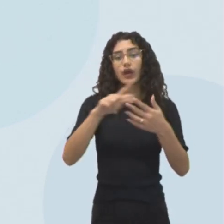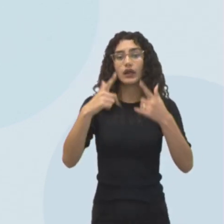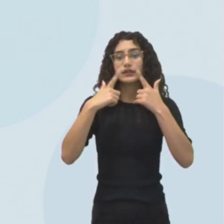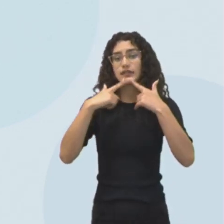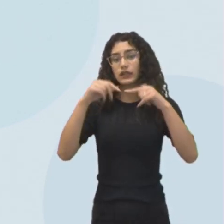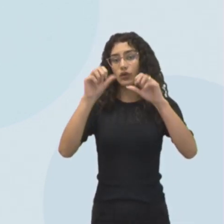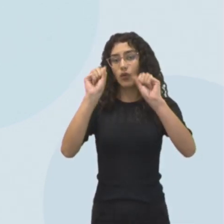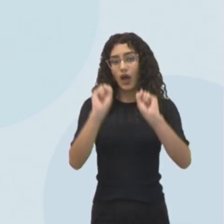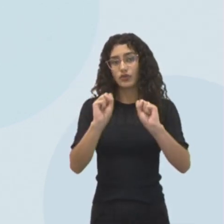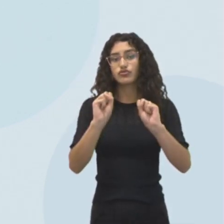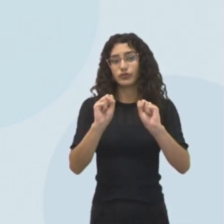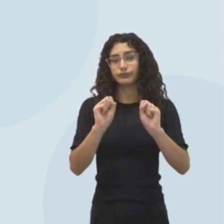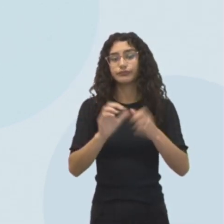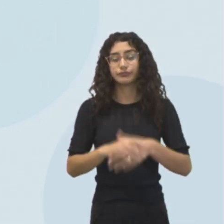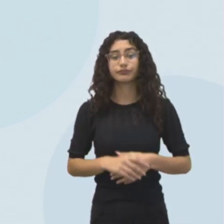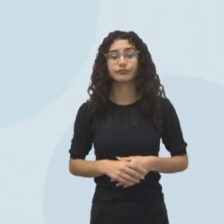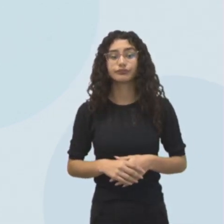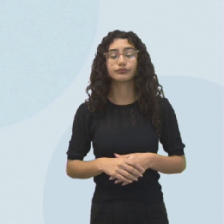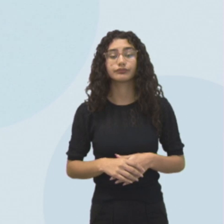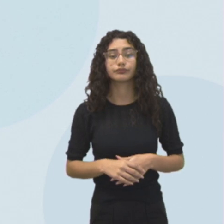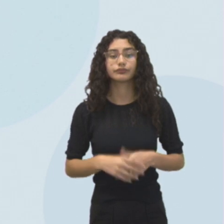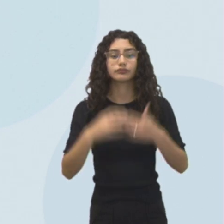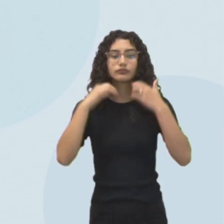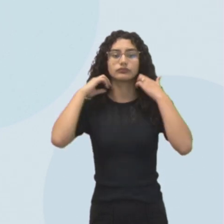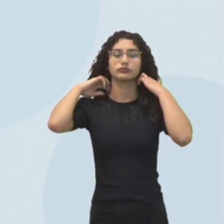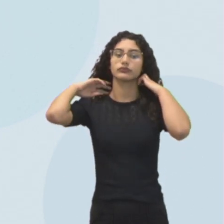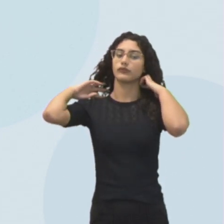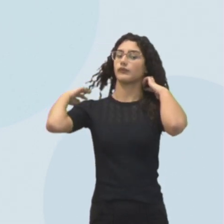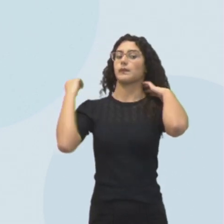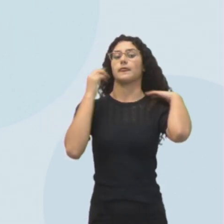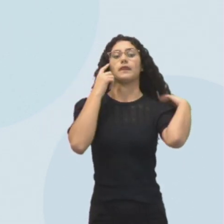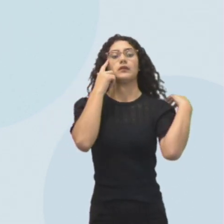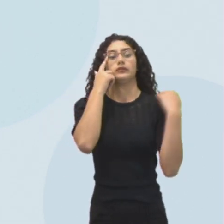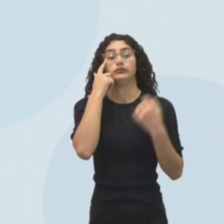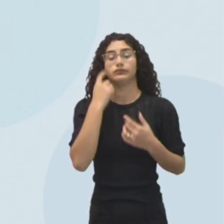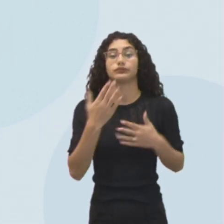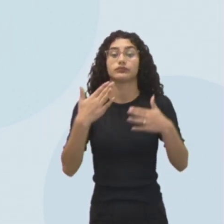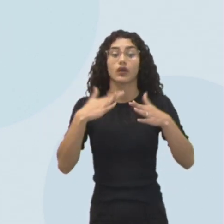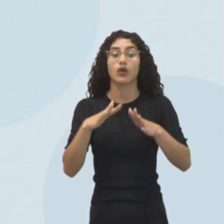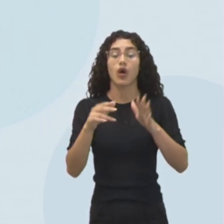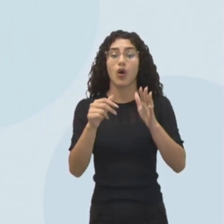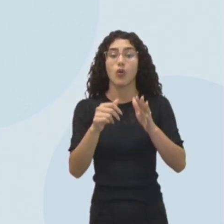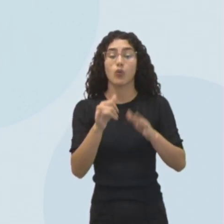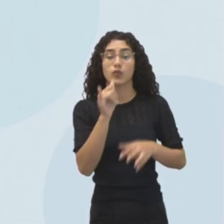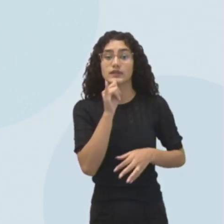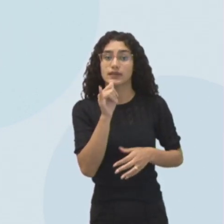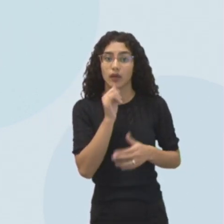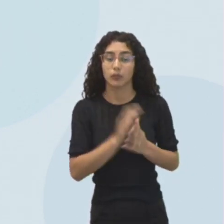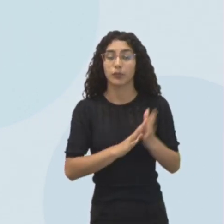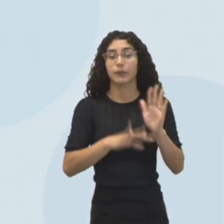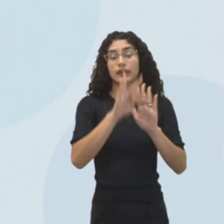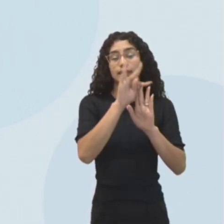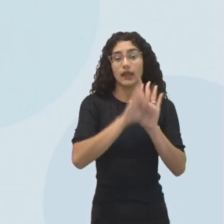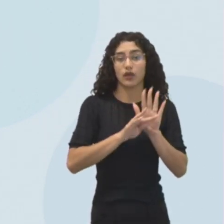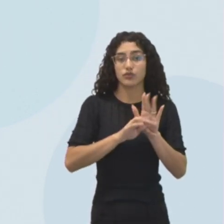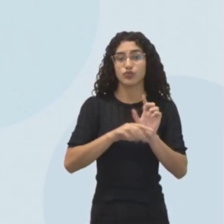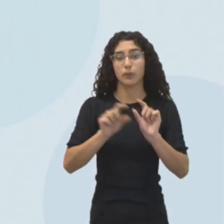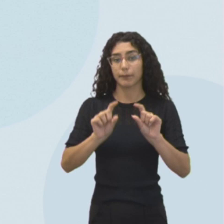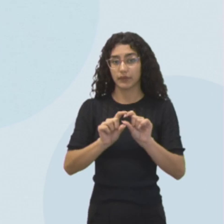ele. Essa escrita, quais são exemplos? Ela pode ser por meio de textos,